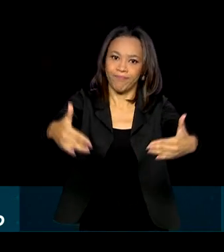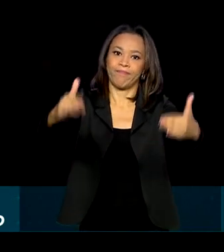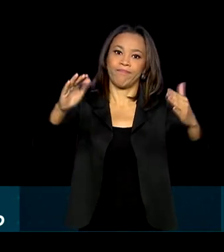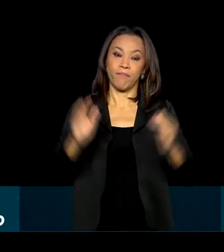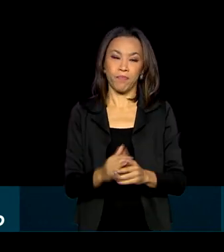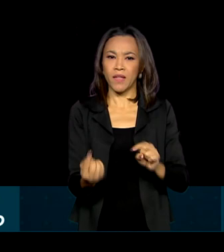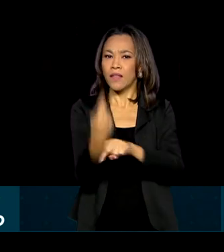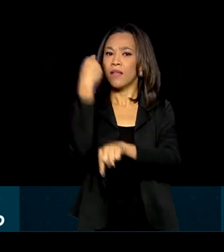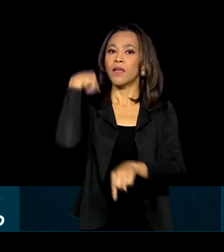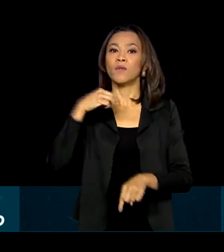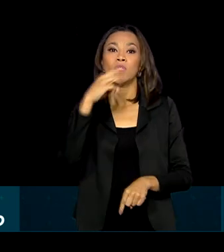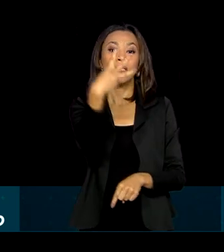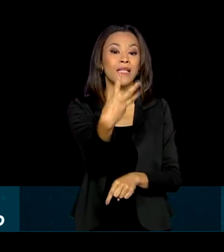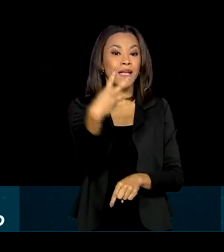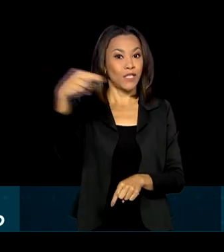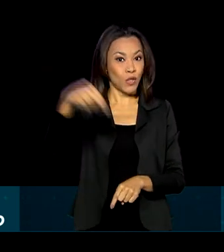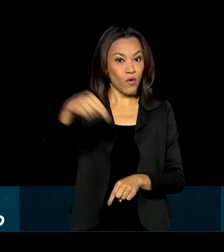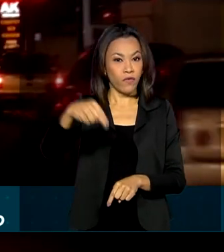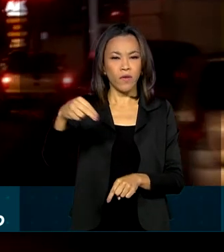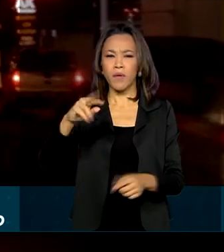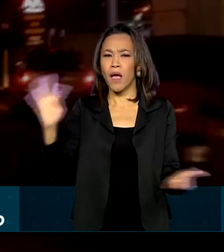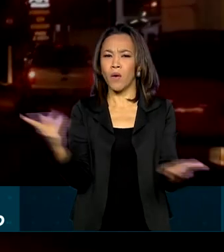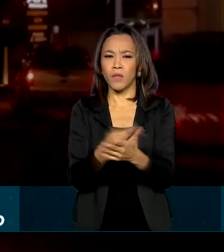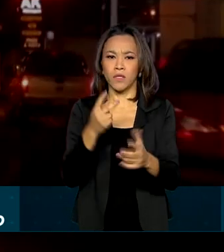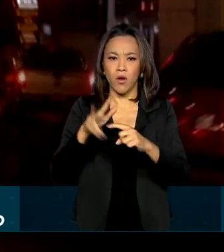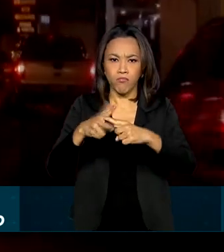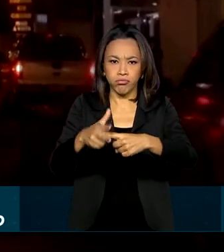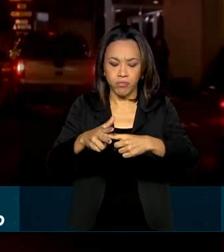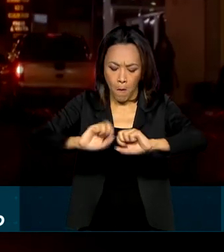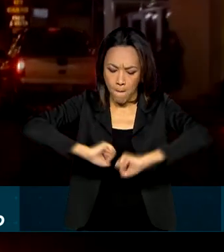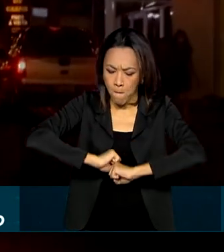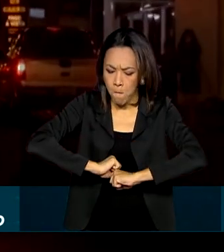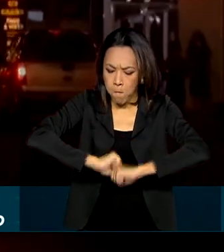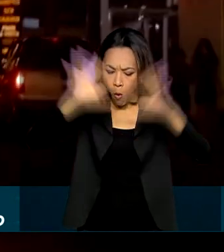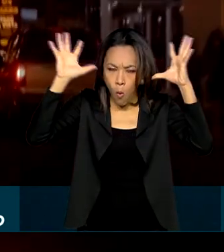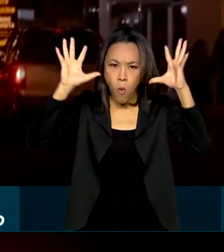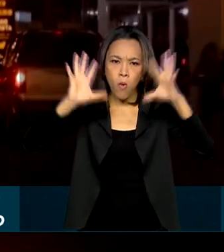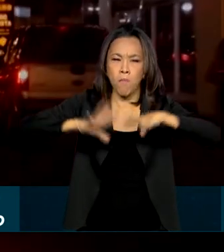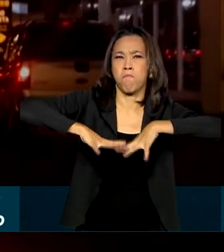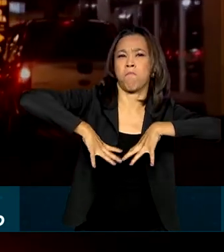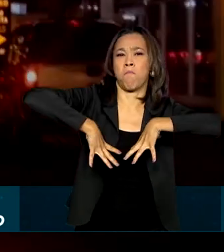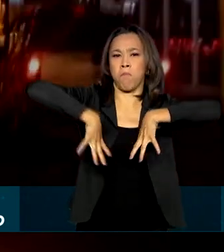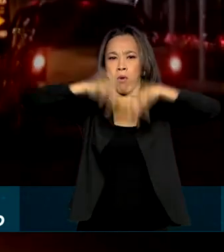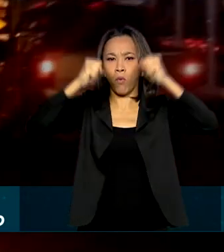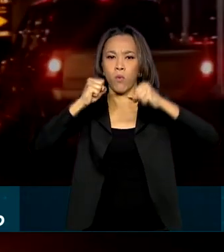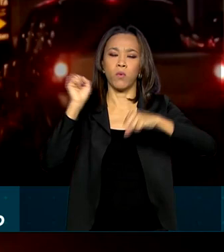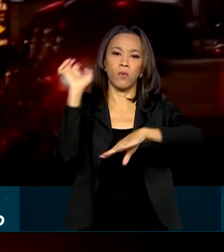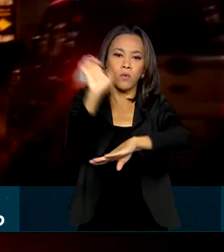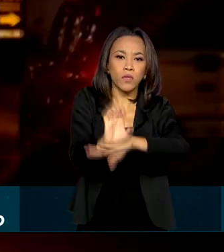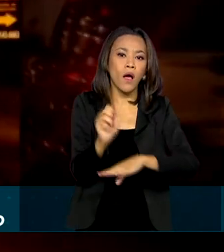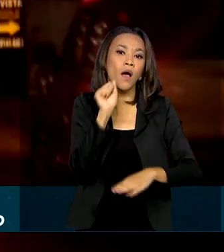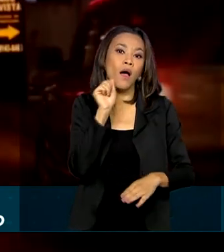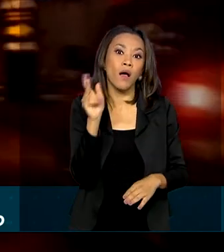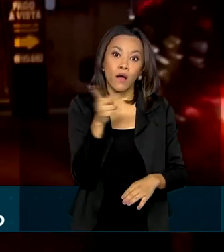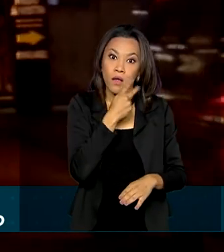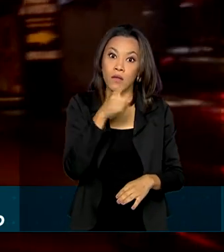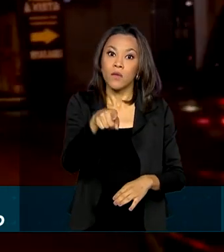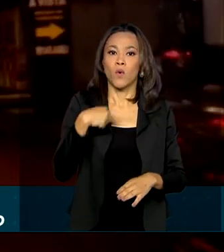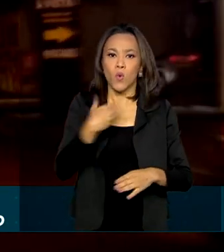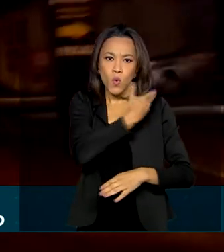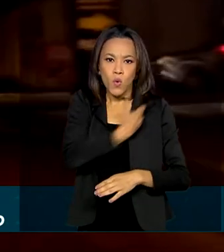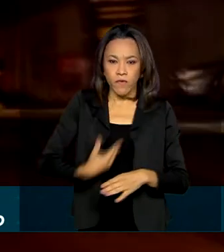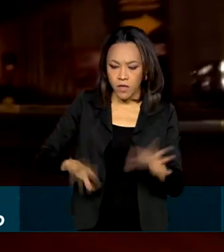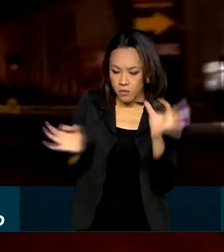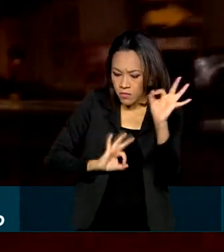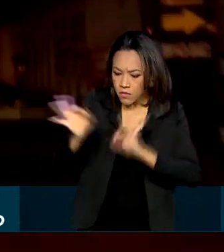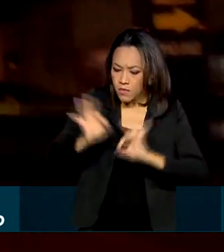3 de novembro, em que a explosão de um transformador provocou o apagão no Estado, o governo adotou ações para a retomada do fornecimento